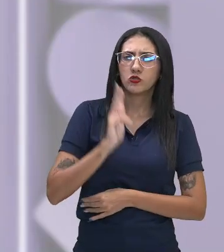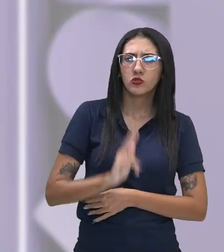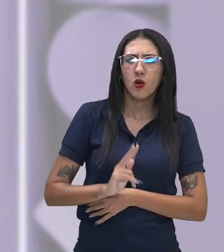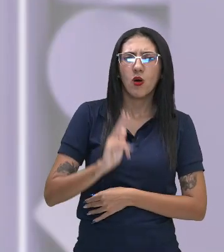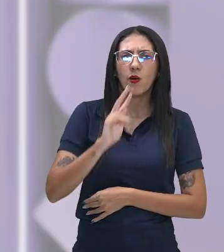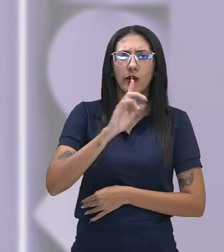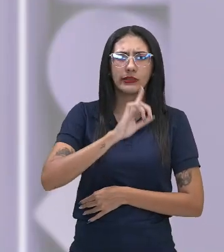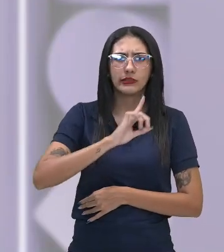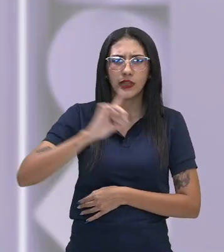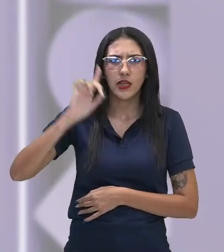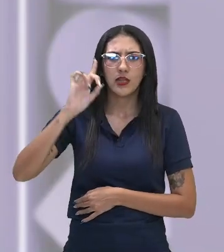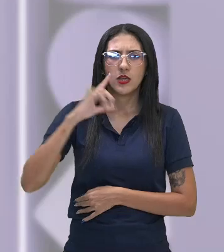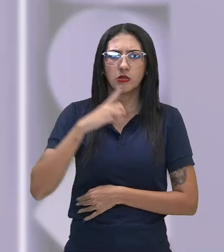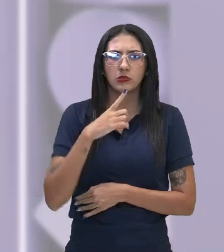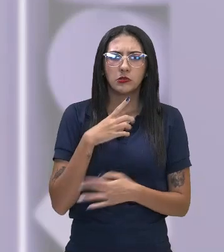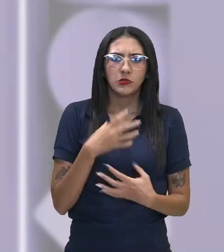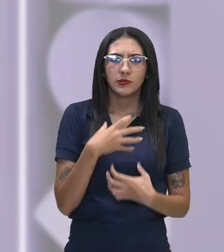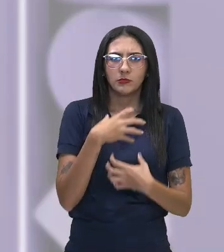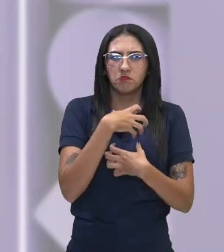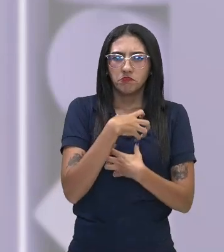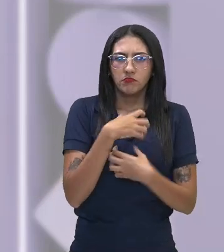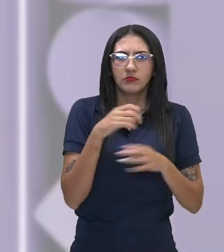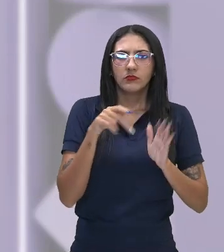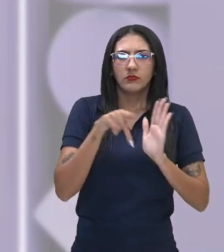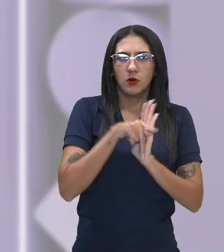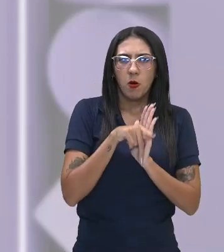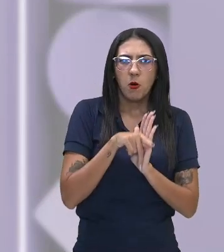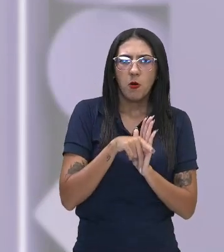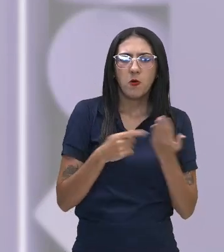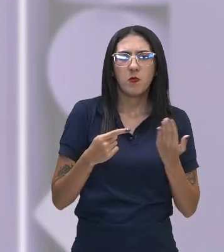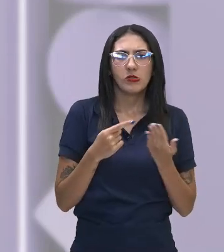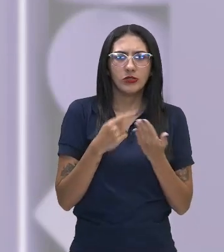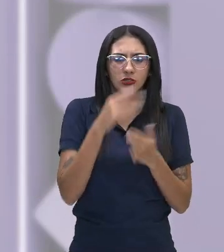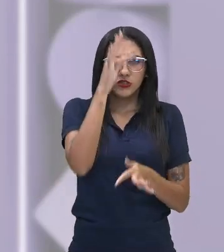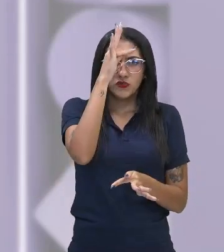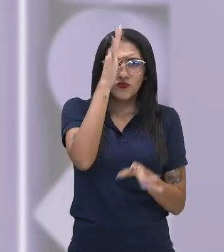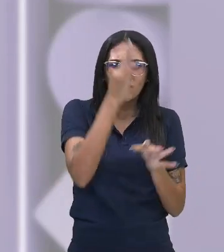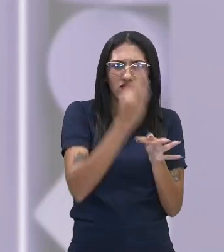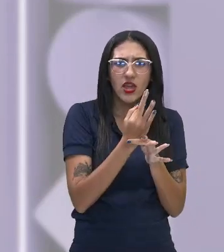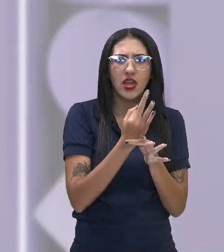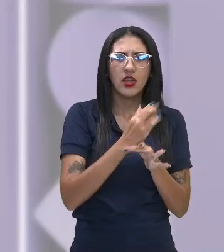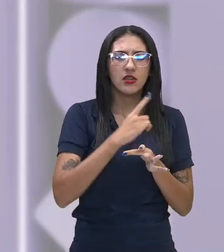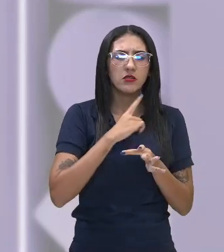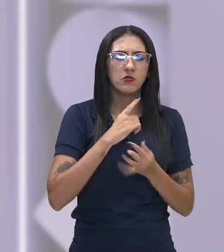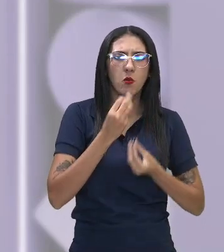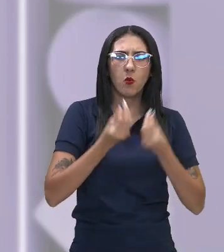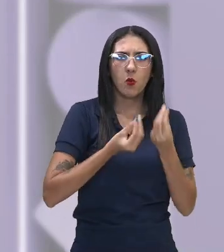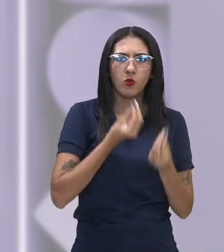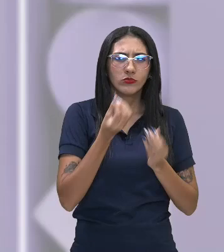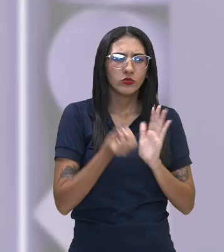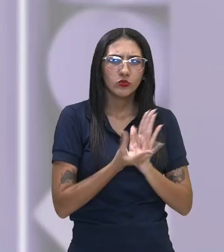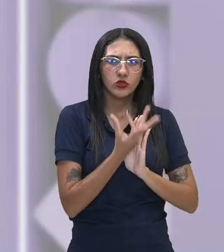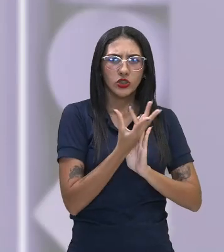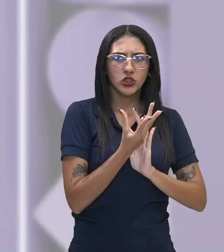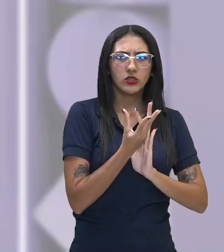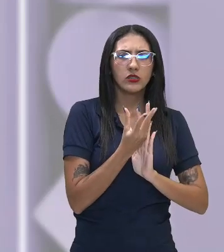forma inspirado diretamente por Deus e que engloba toda a vida daquela